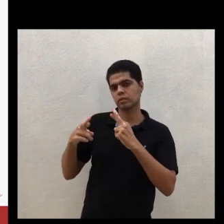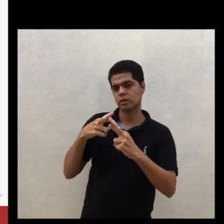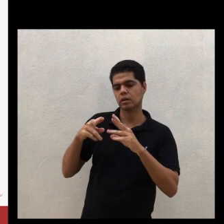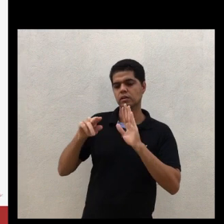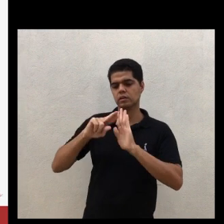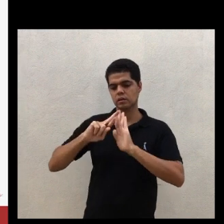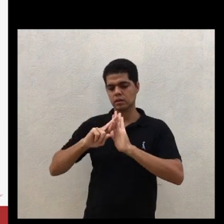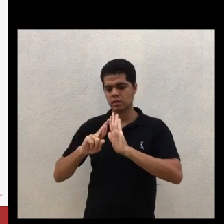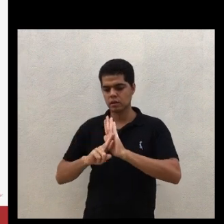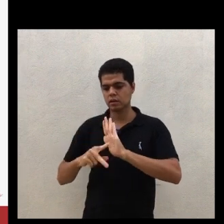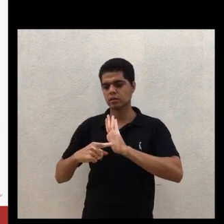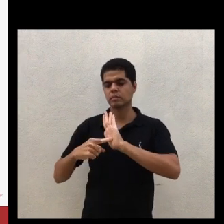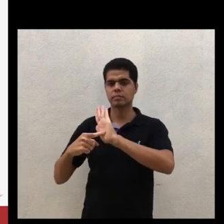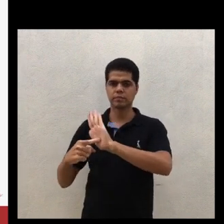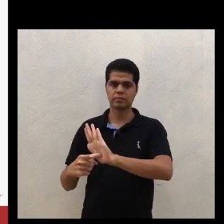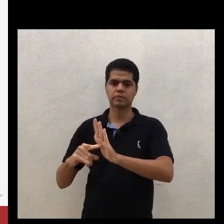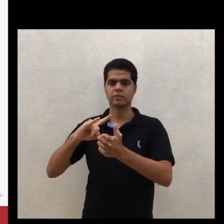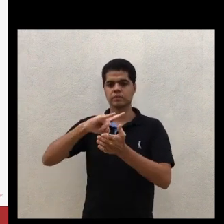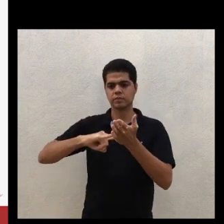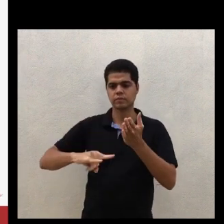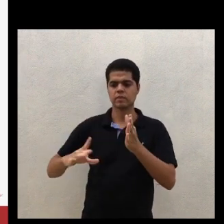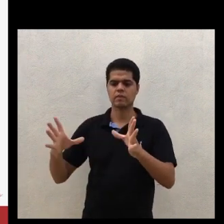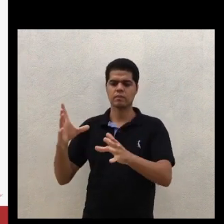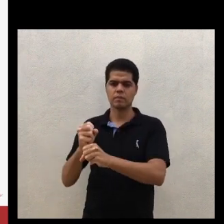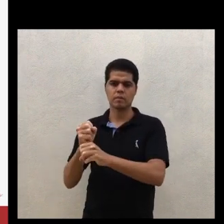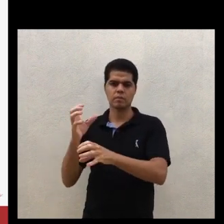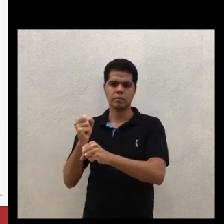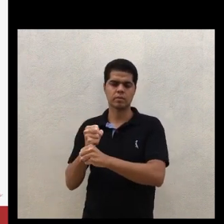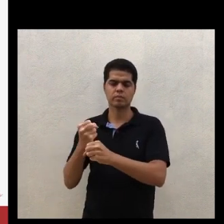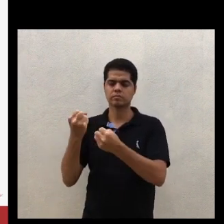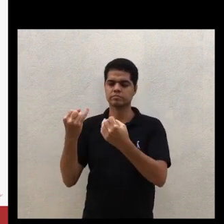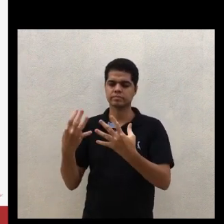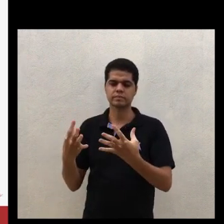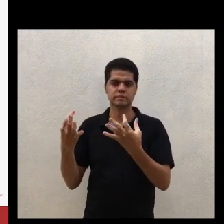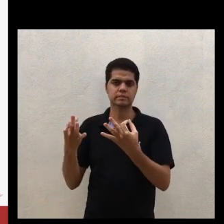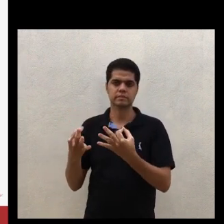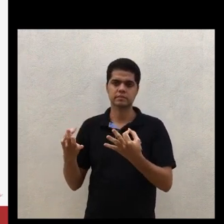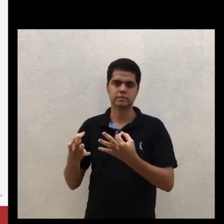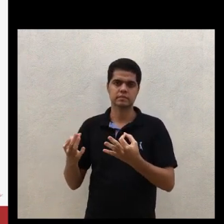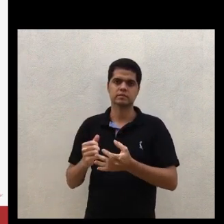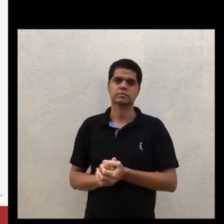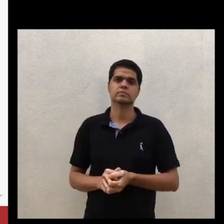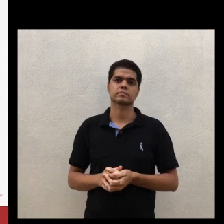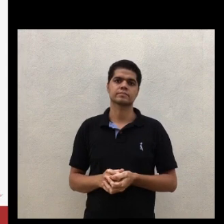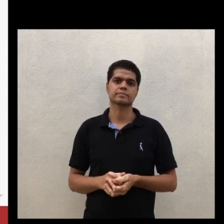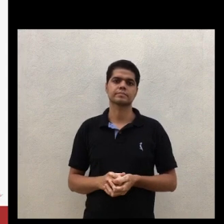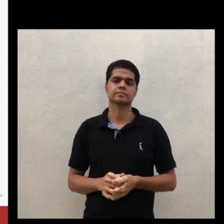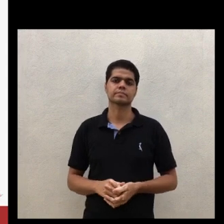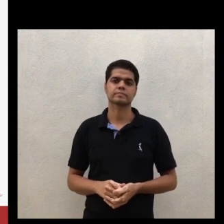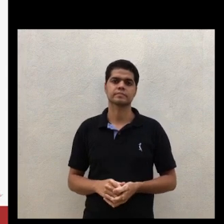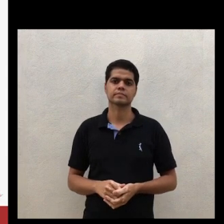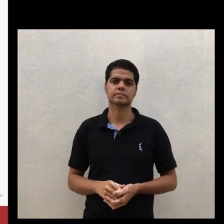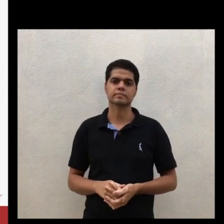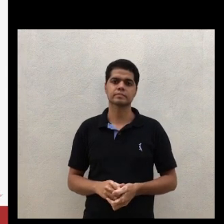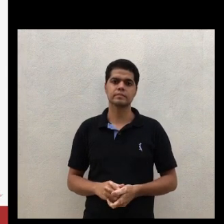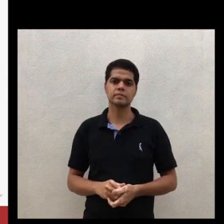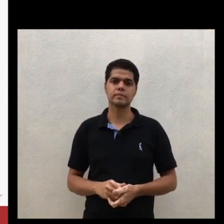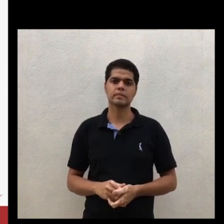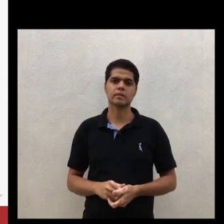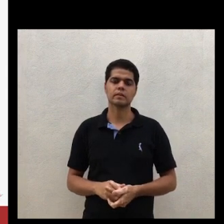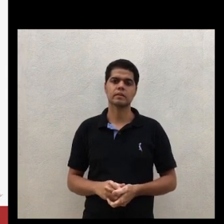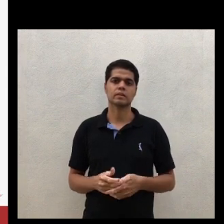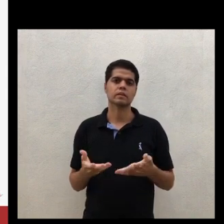as regras e mostro para o programa. O programa vai calcular isso para mim e vai me dar aqui a saída bonitinha. Né? Então aqui eu simulei no JFuzzyLogic.